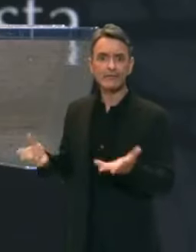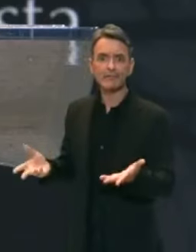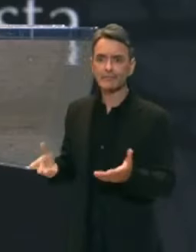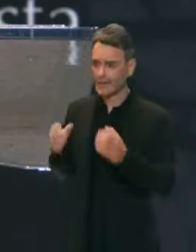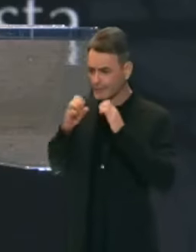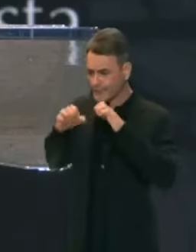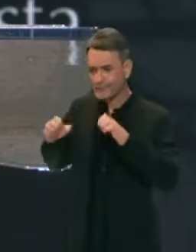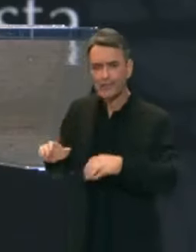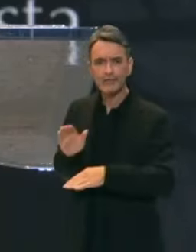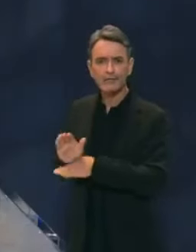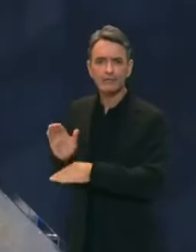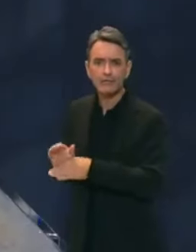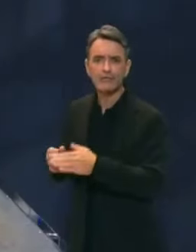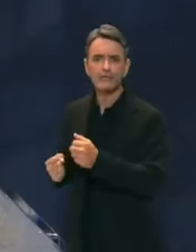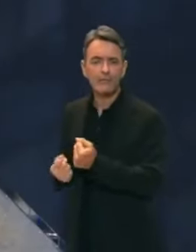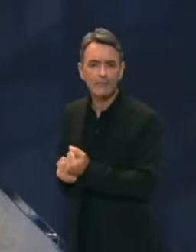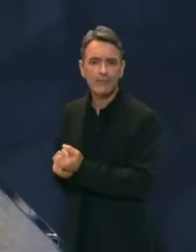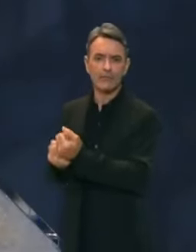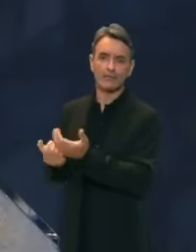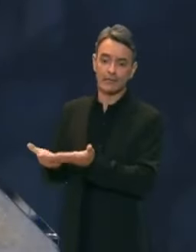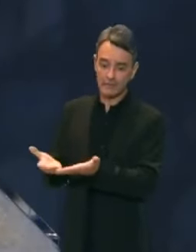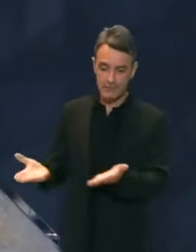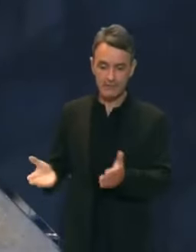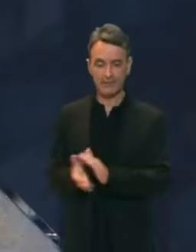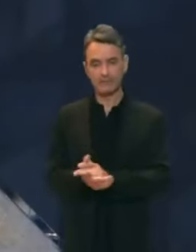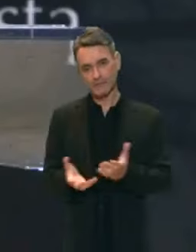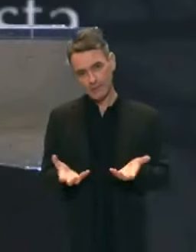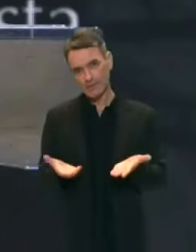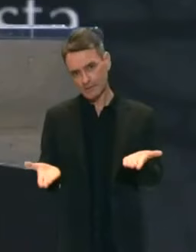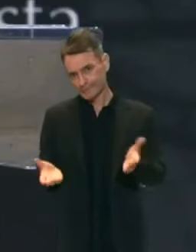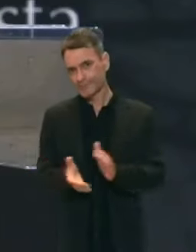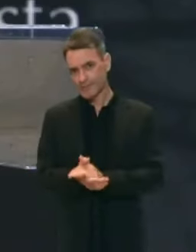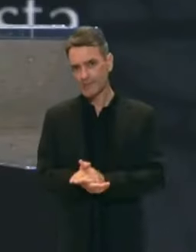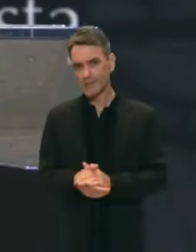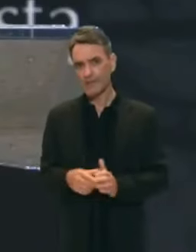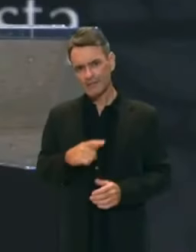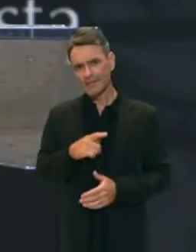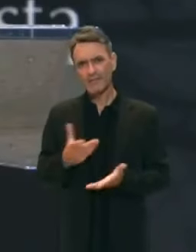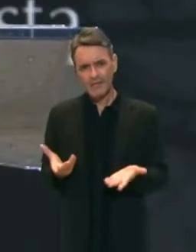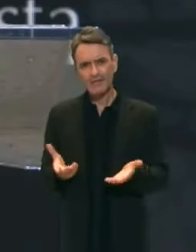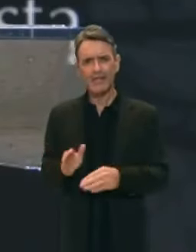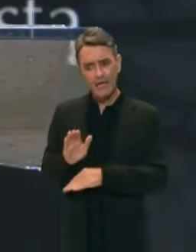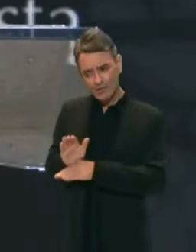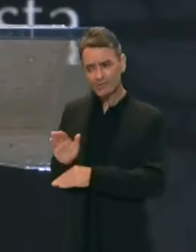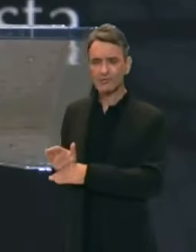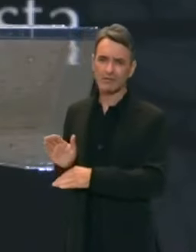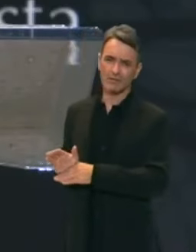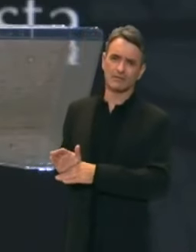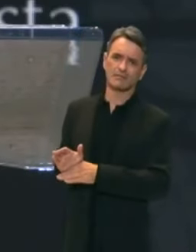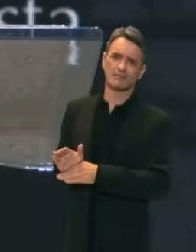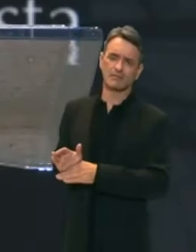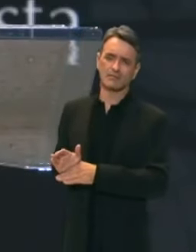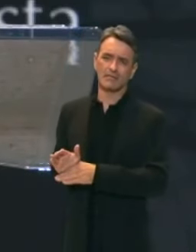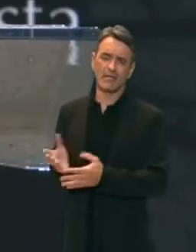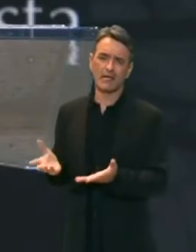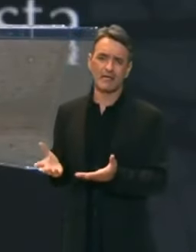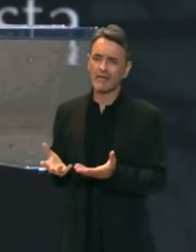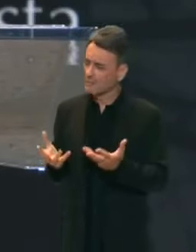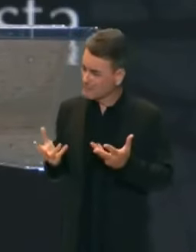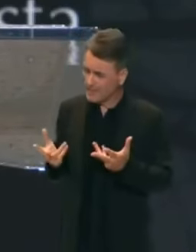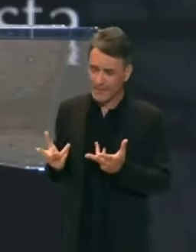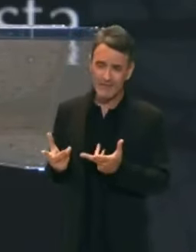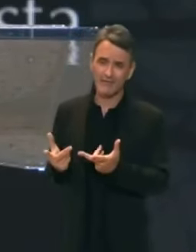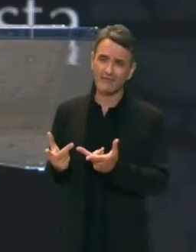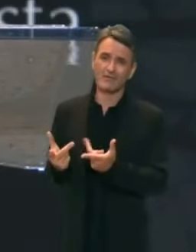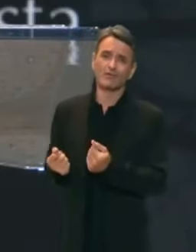Deus, ajudando, apoiando. E eu queria que você tivesse essa sensação tão maravilhosa que é estar lá